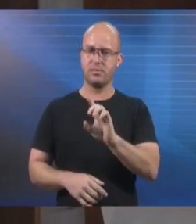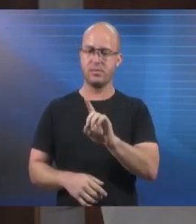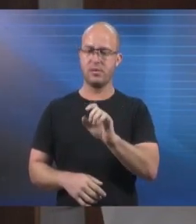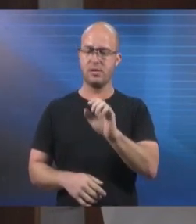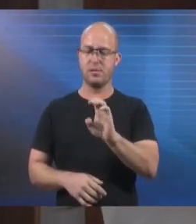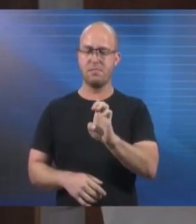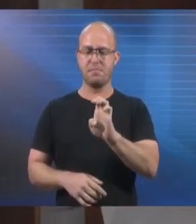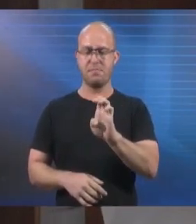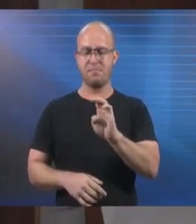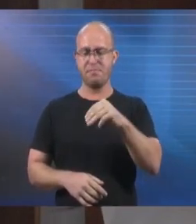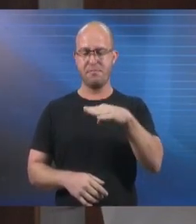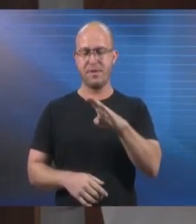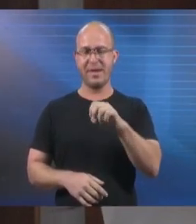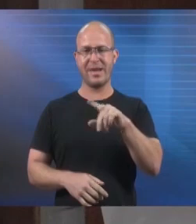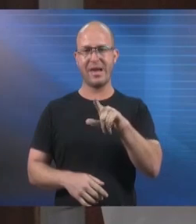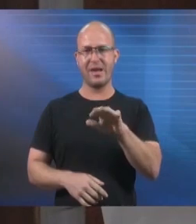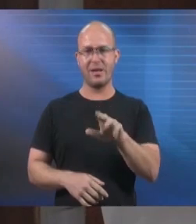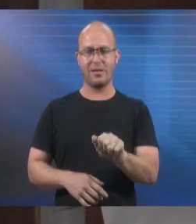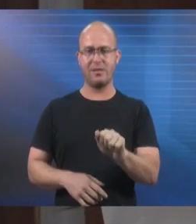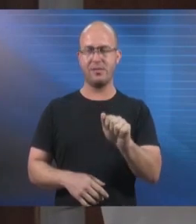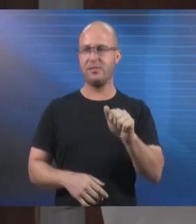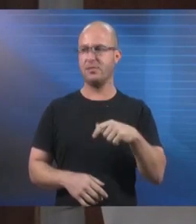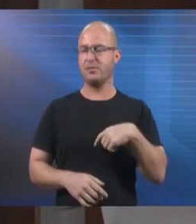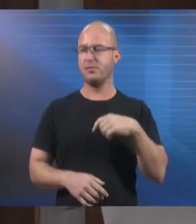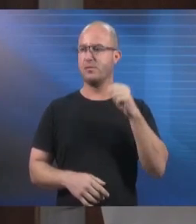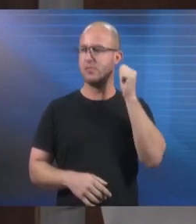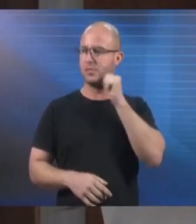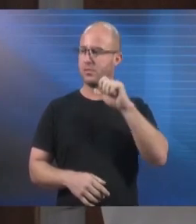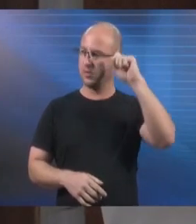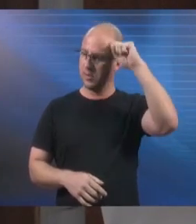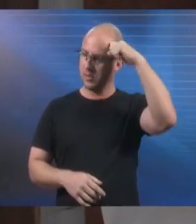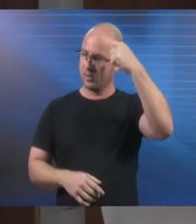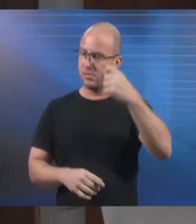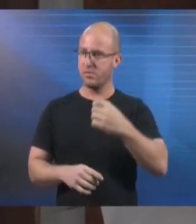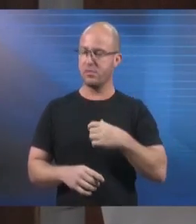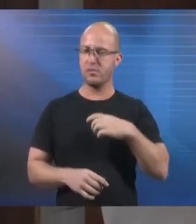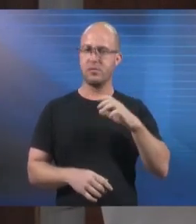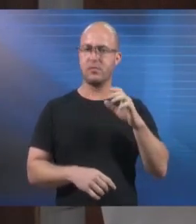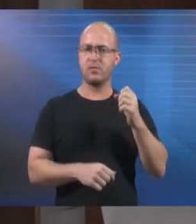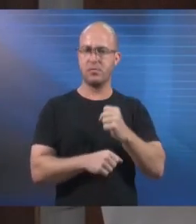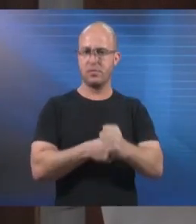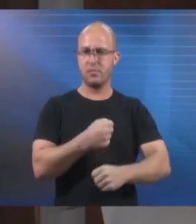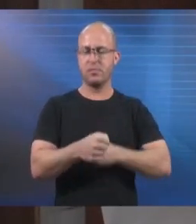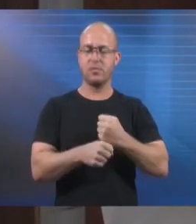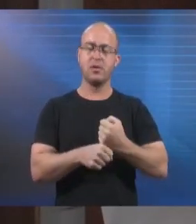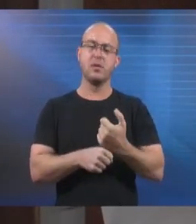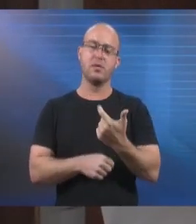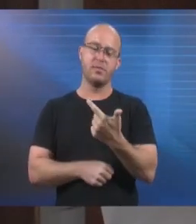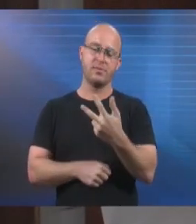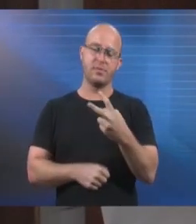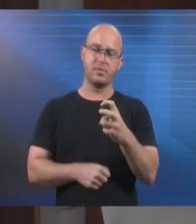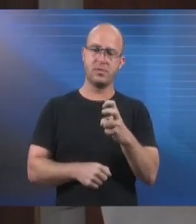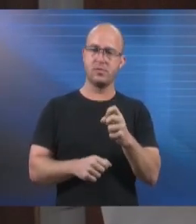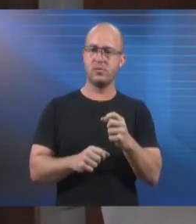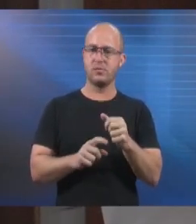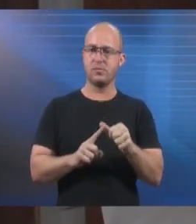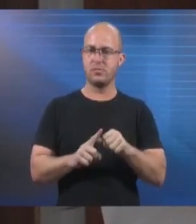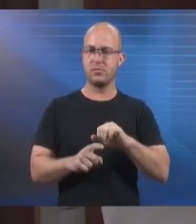negra no calendário Oficial do Estado a ser comemorada anualmente em 25 de